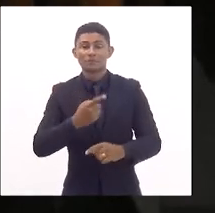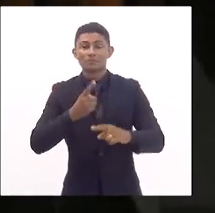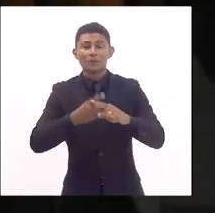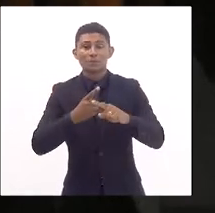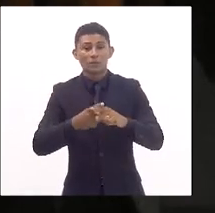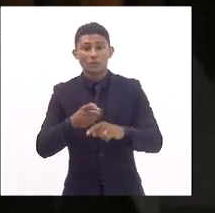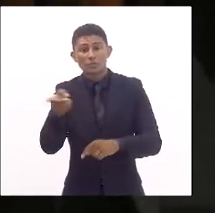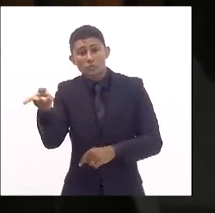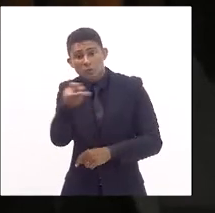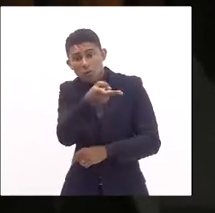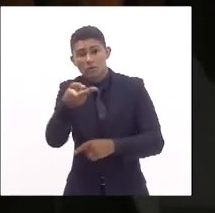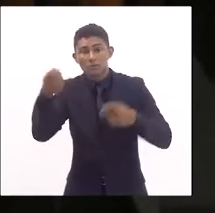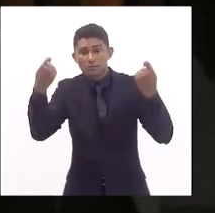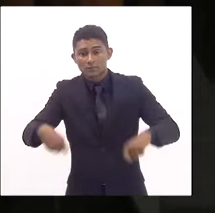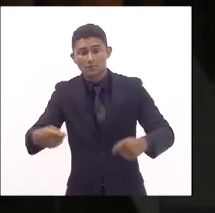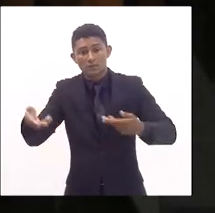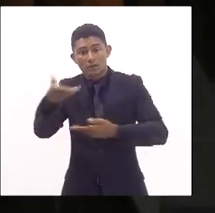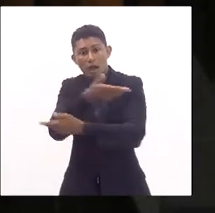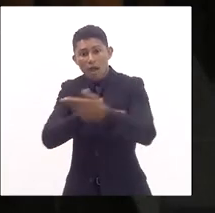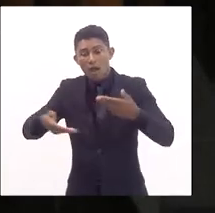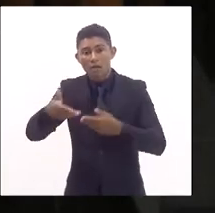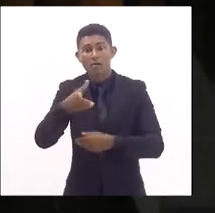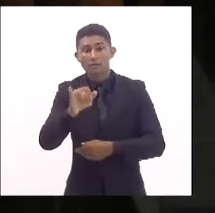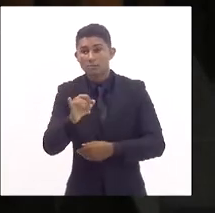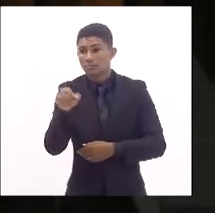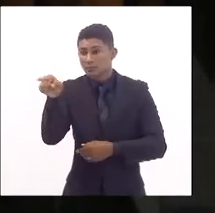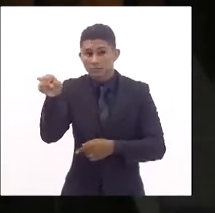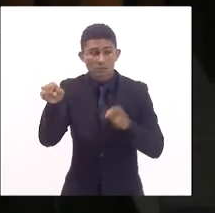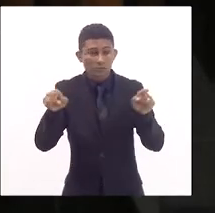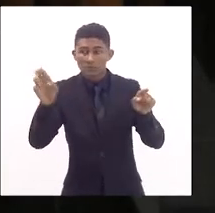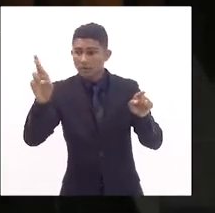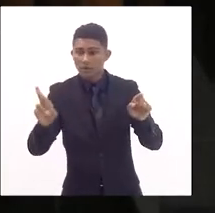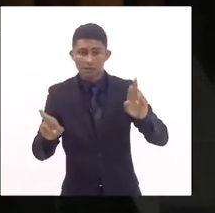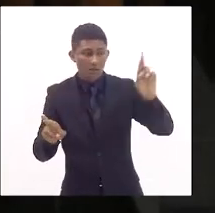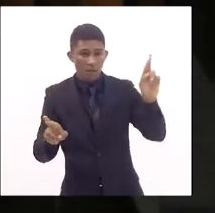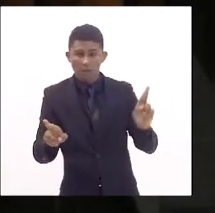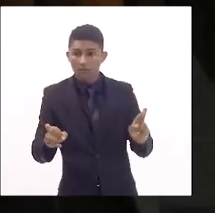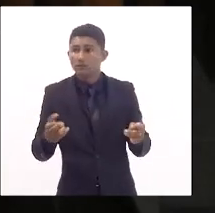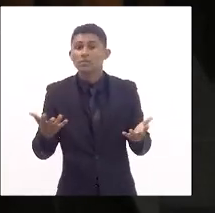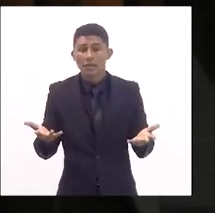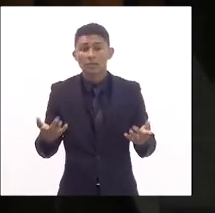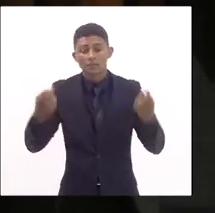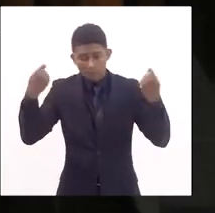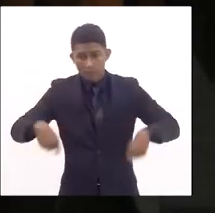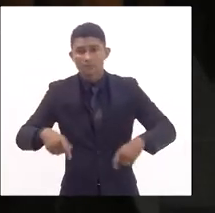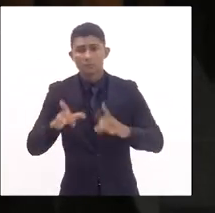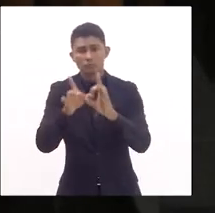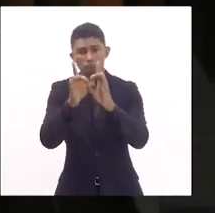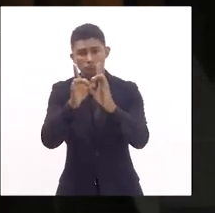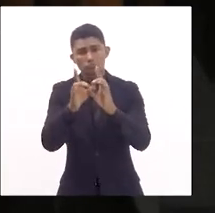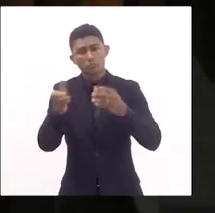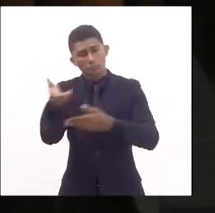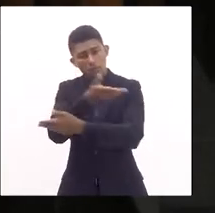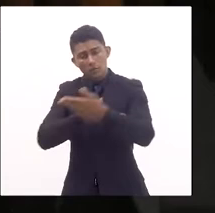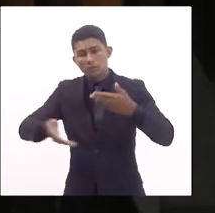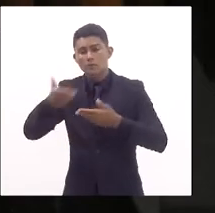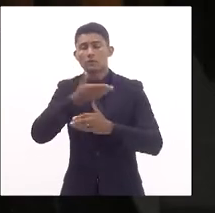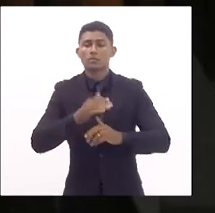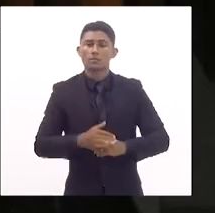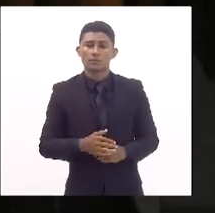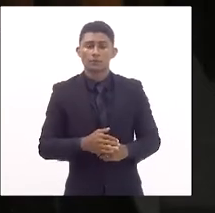amônia por isso é a razão Cadê os dois mas o motivo de tá harmônicos porque o racional